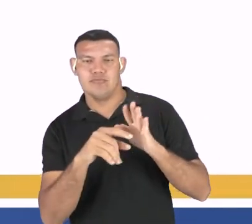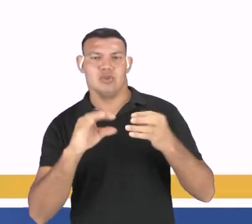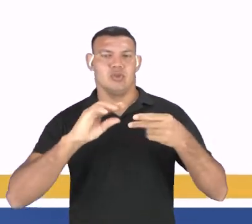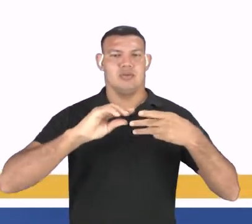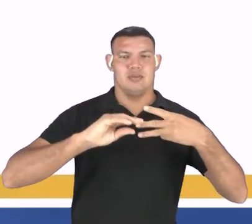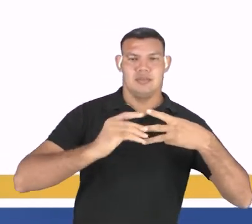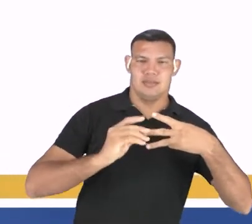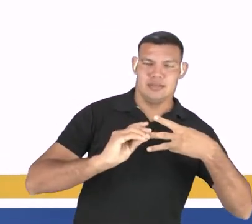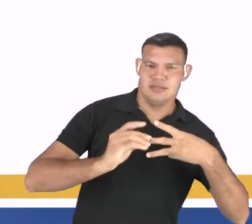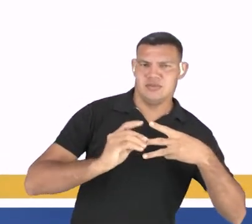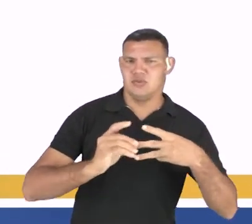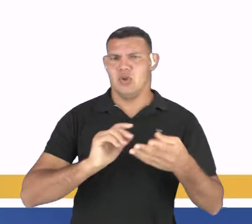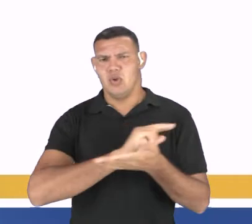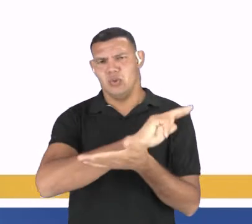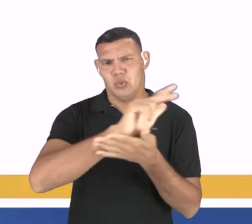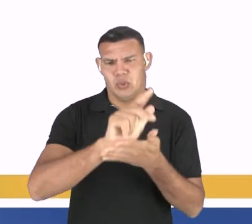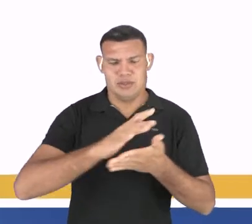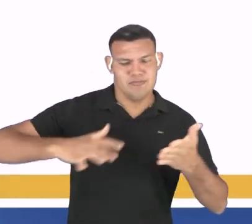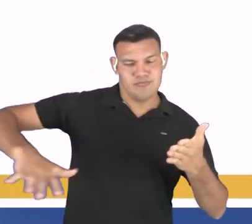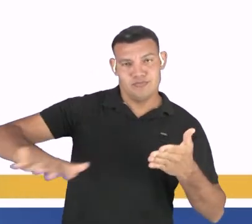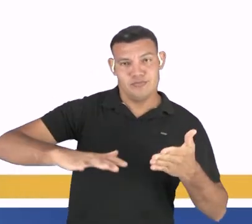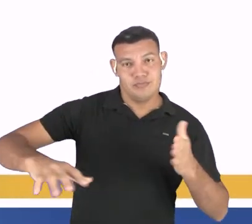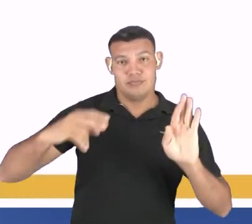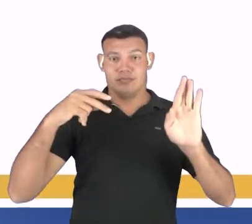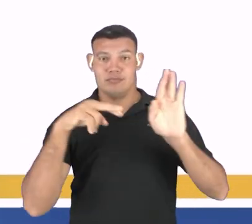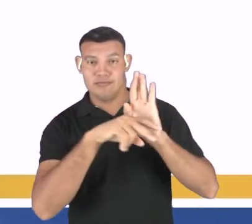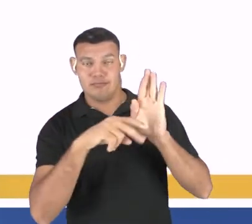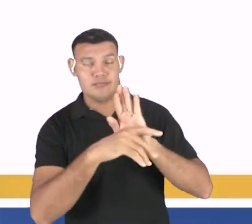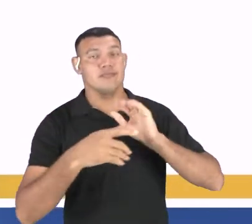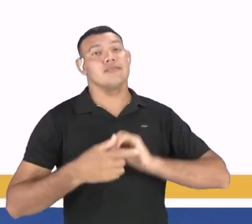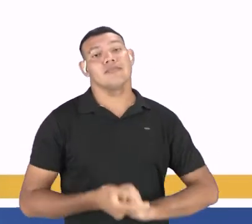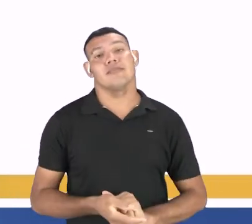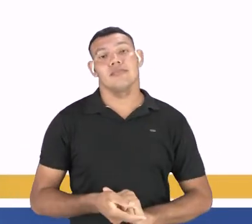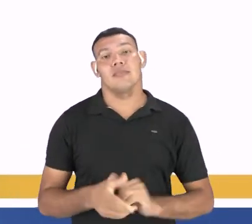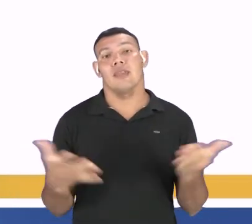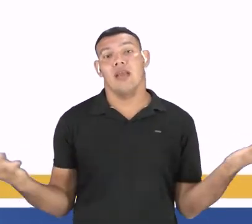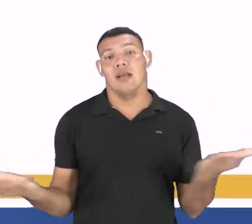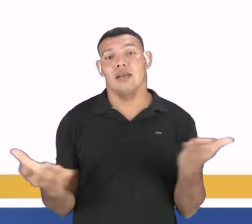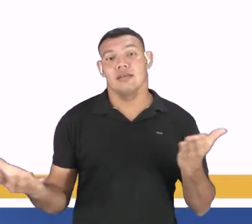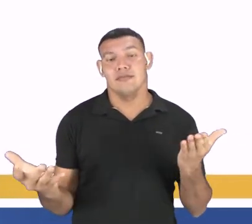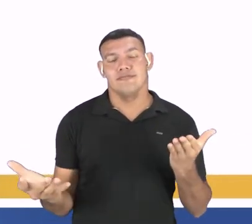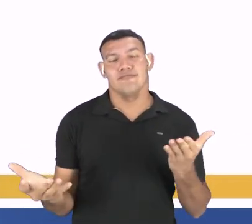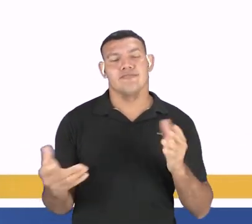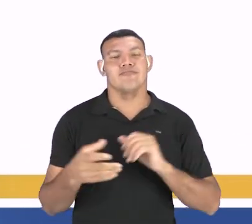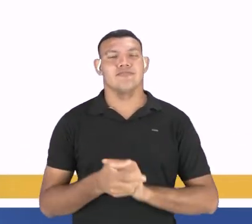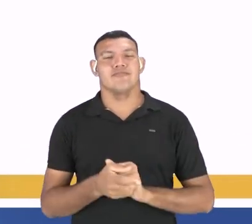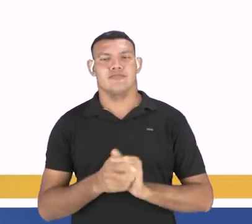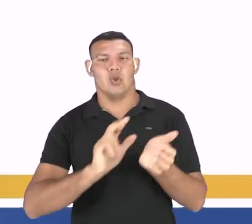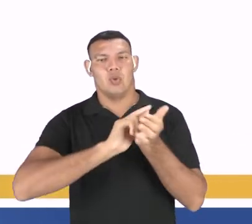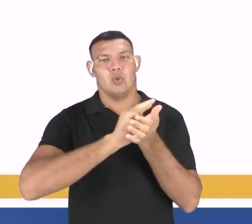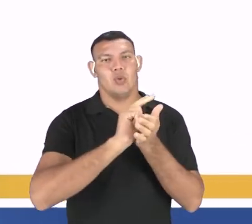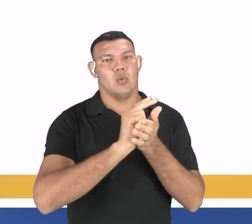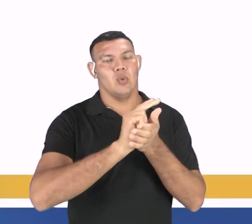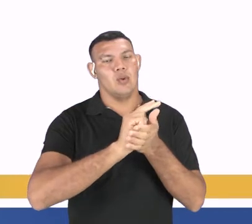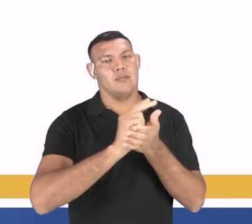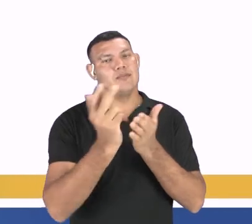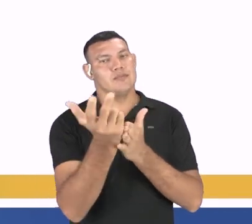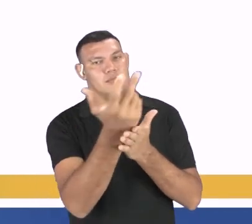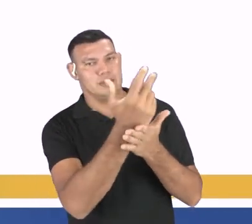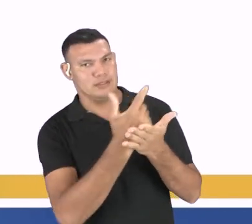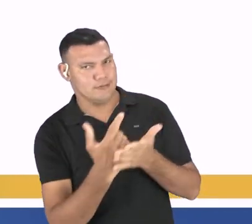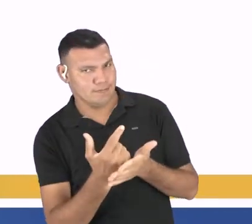entre outras né Oi e aí os aqui para vocês esse esqueminha para ficar mais